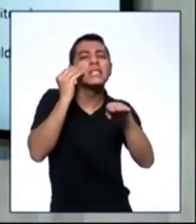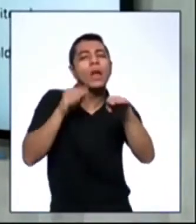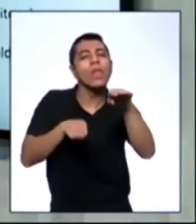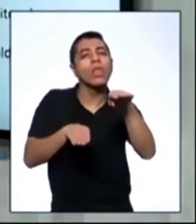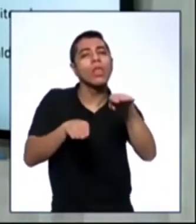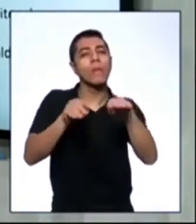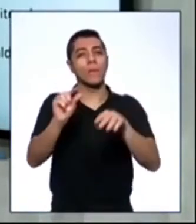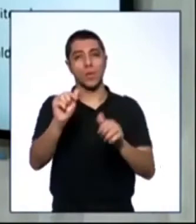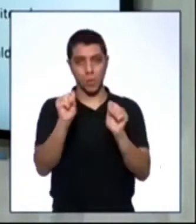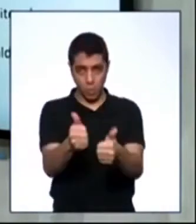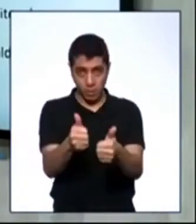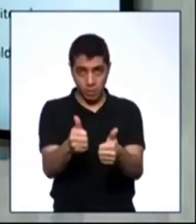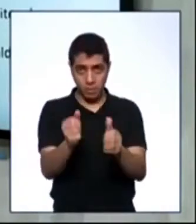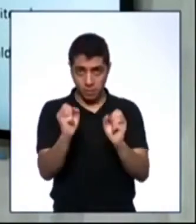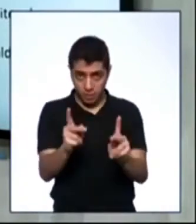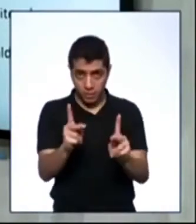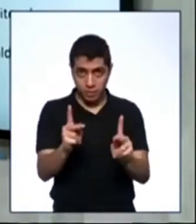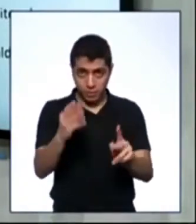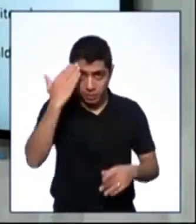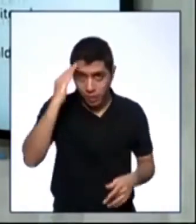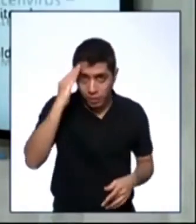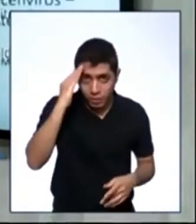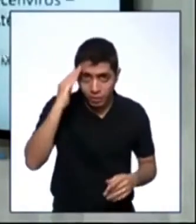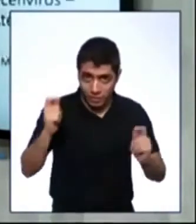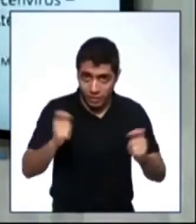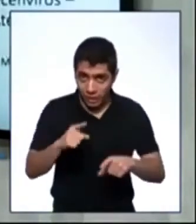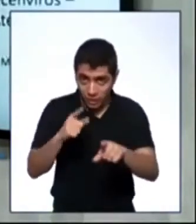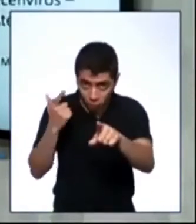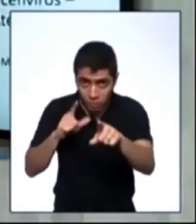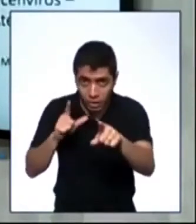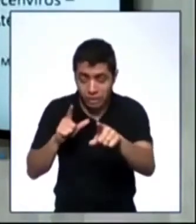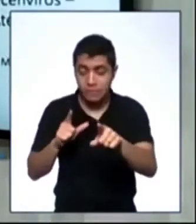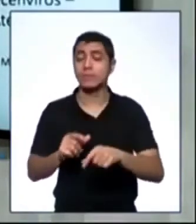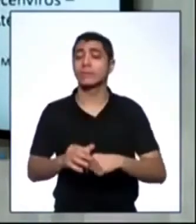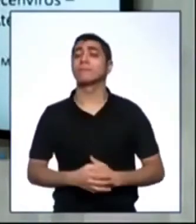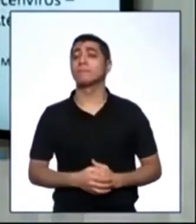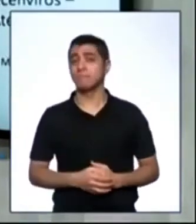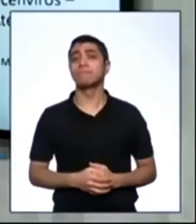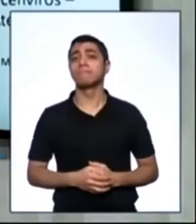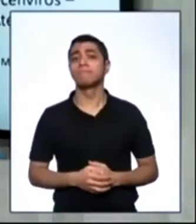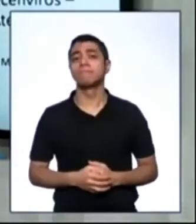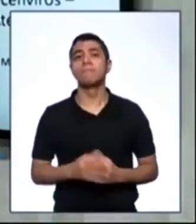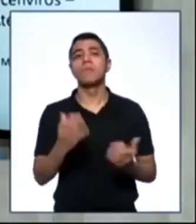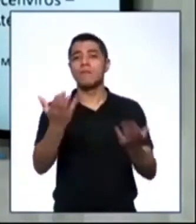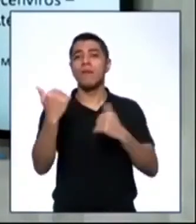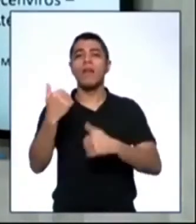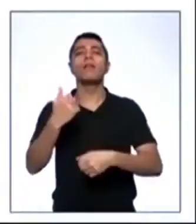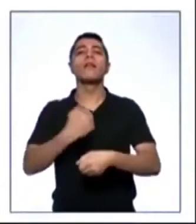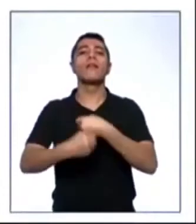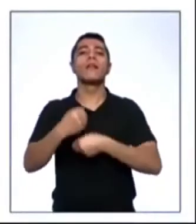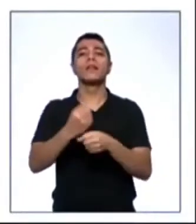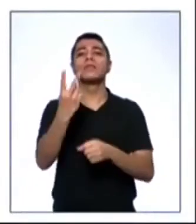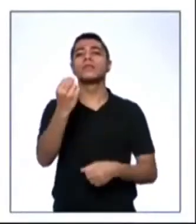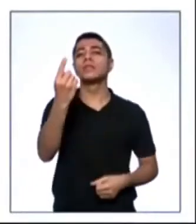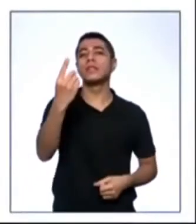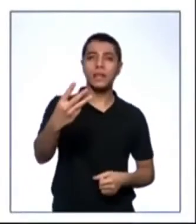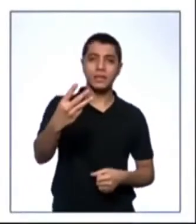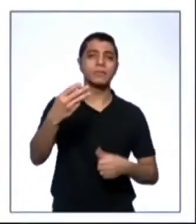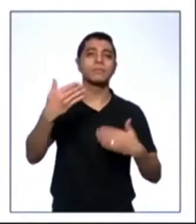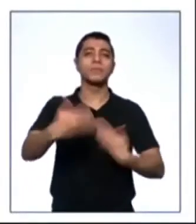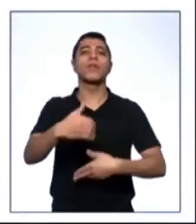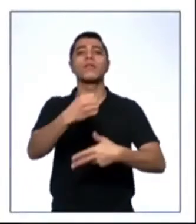questão, né? Dificinha, né? Você aguenta? Você aguenta uma dessa? Vamos lá, então. Vamos ler comigo o Enem 2013. Chega aí. Vamos lá pro